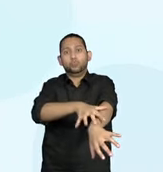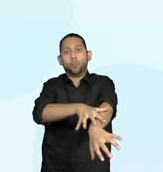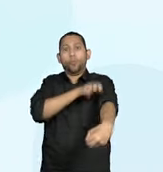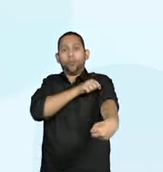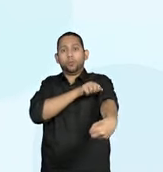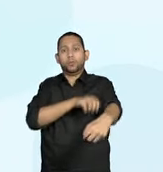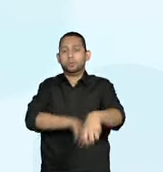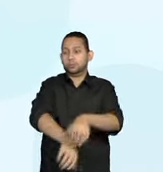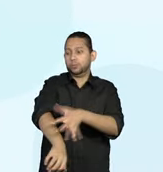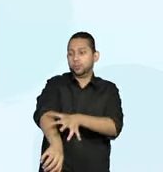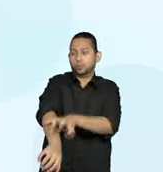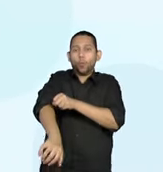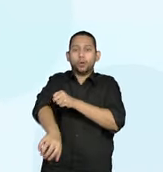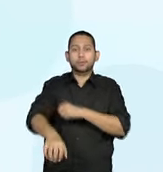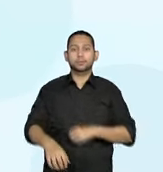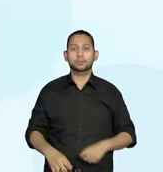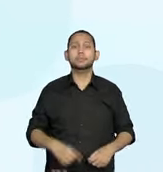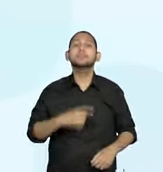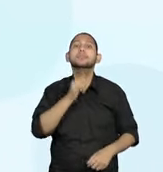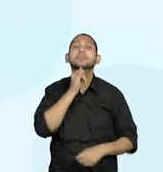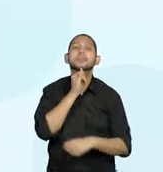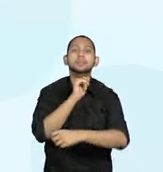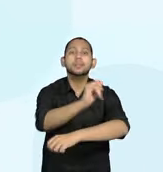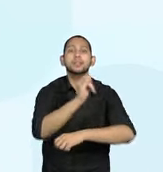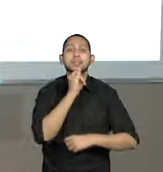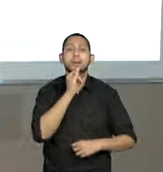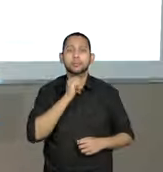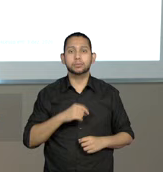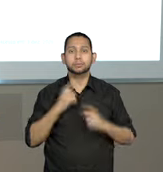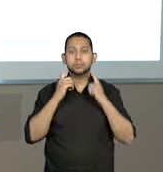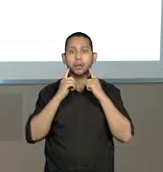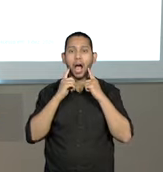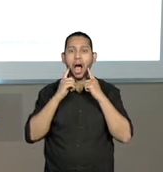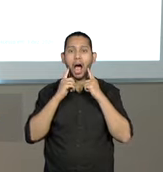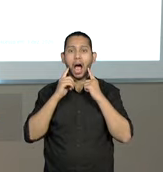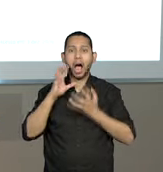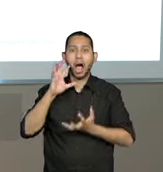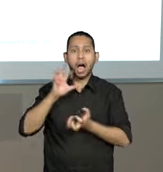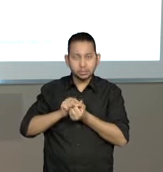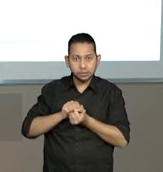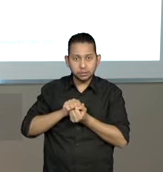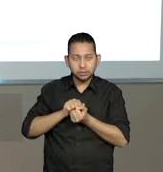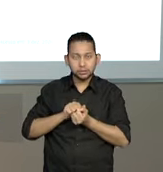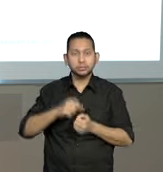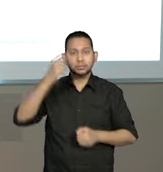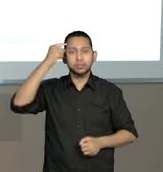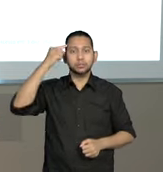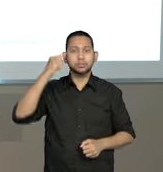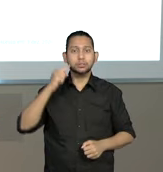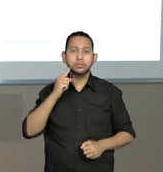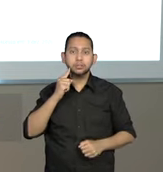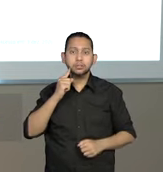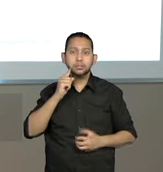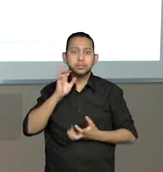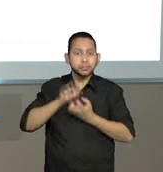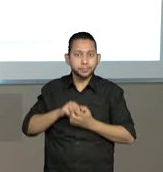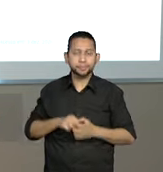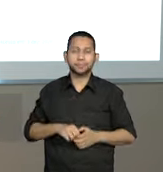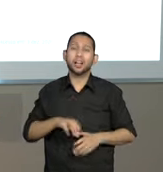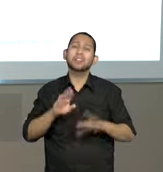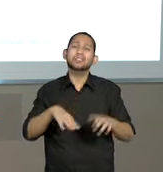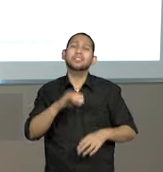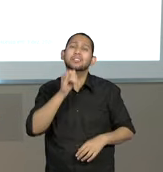tem um estímulo no seu corpo, você sofreu alguma reação em relação ao meio, por exemplo, você se